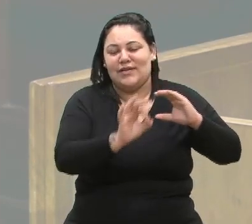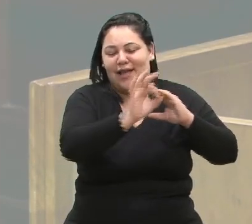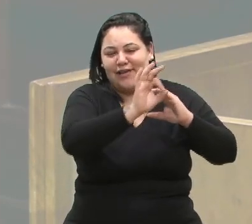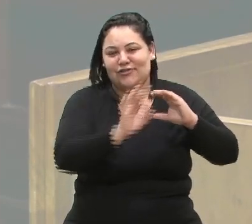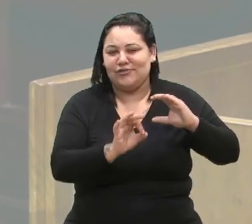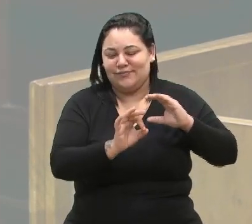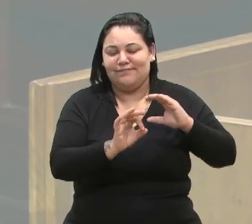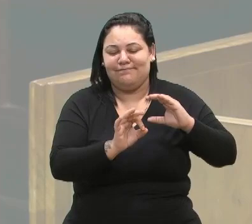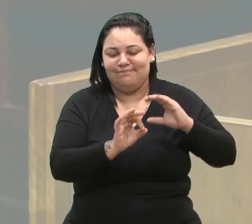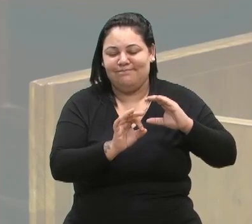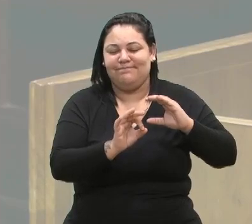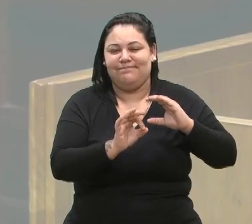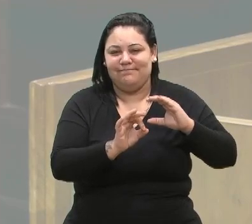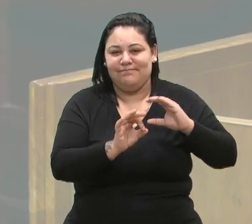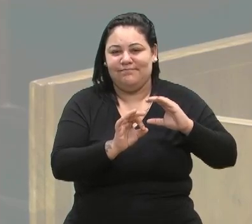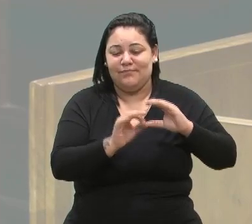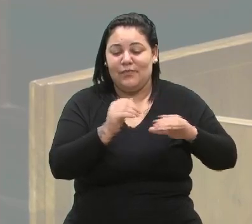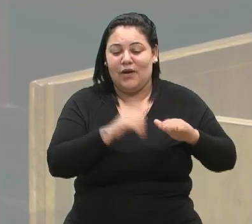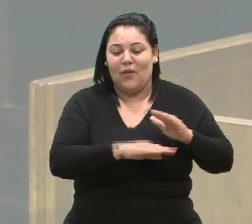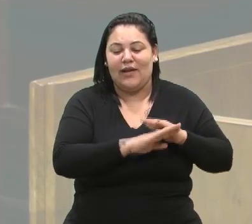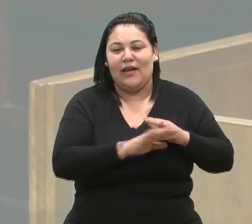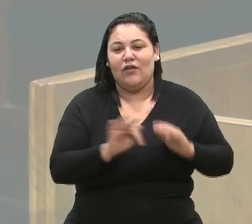mais recursos para o fundo.